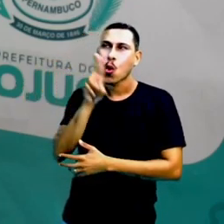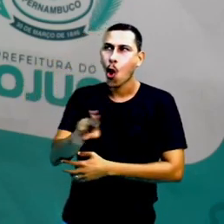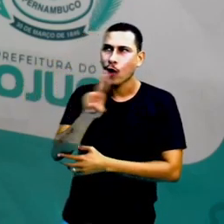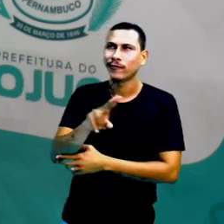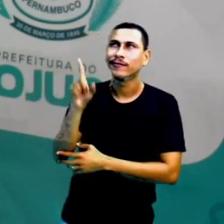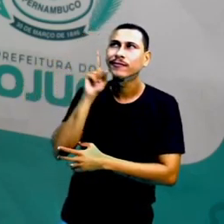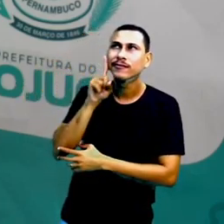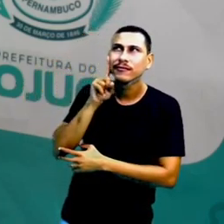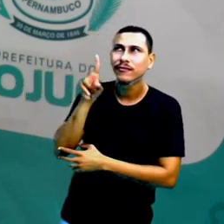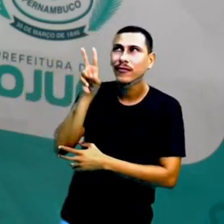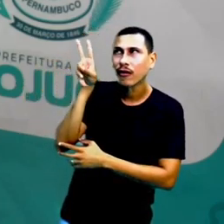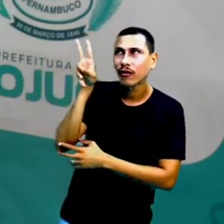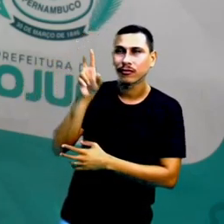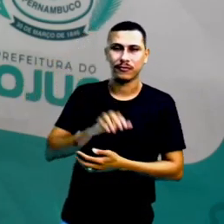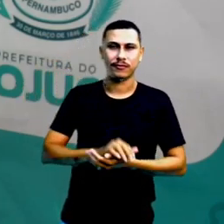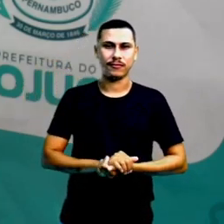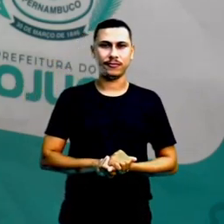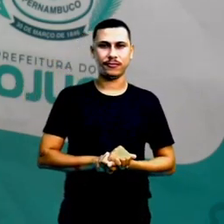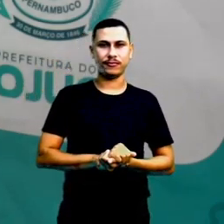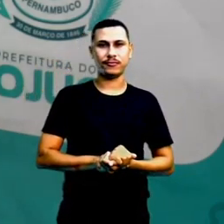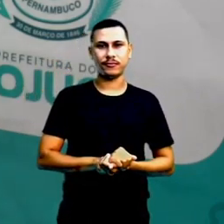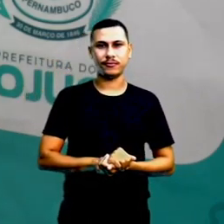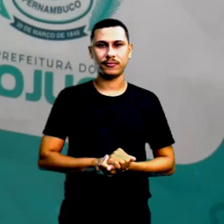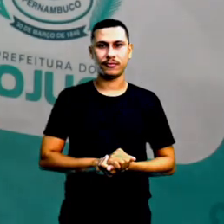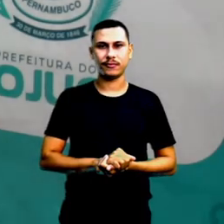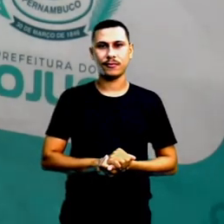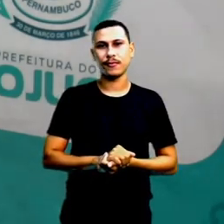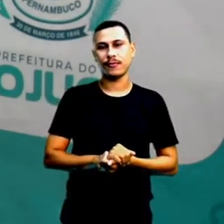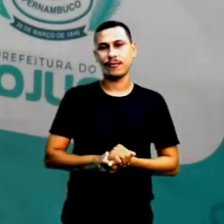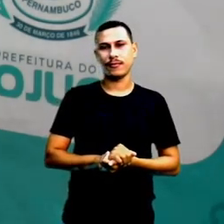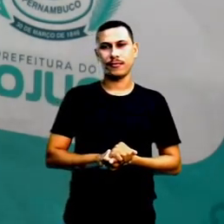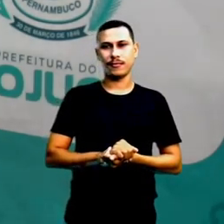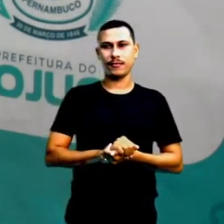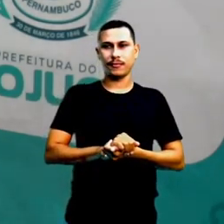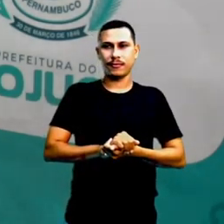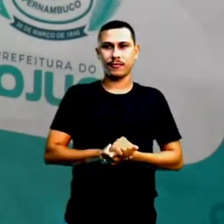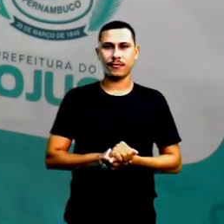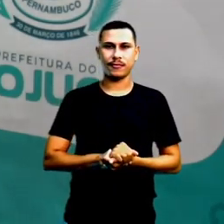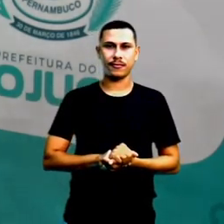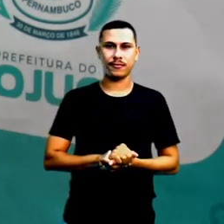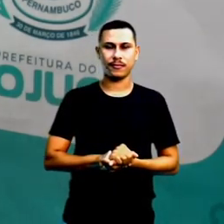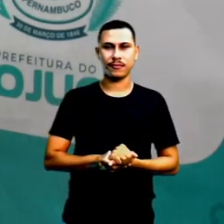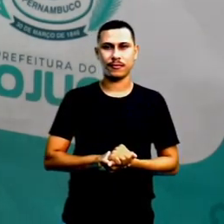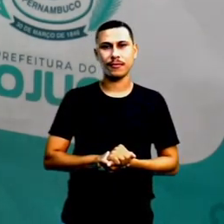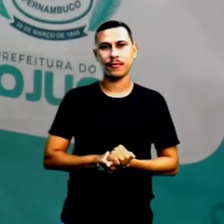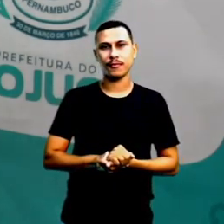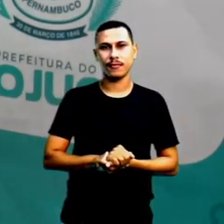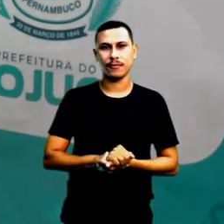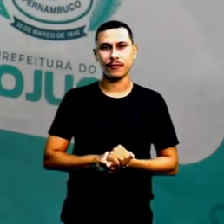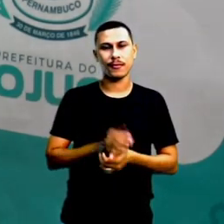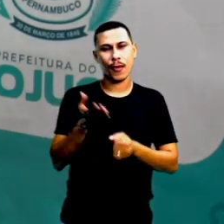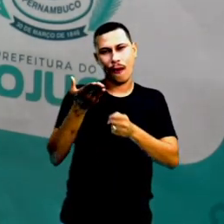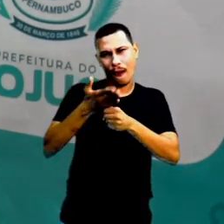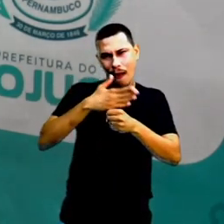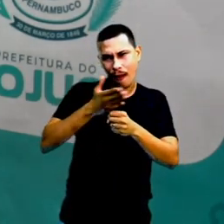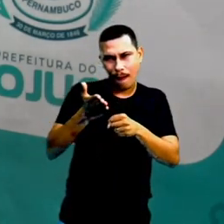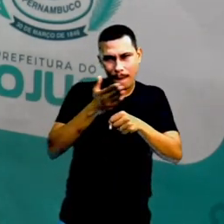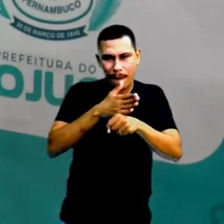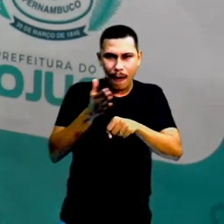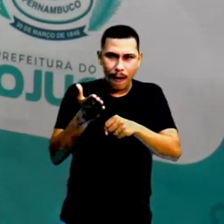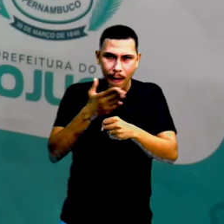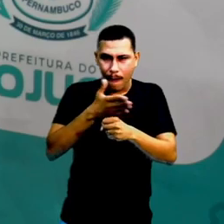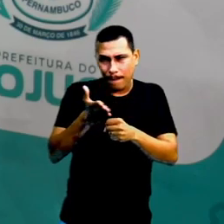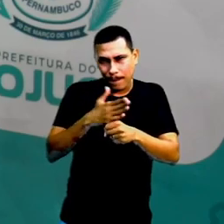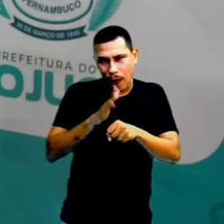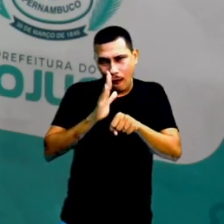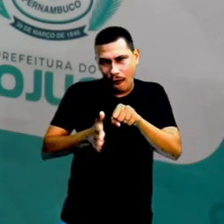french fries para a batata frita. Tranquilão? Então vamos para mais expressões que são diferentes em